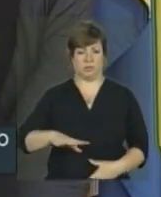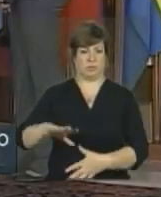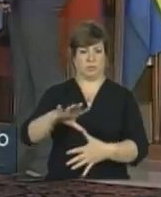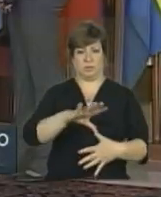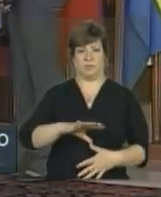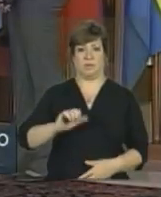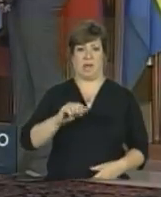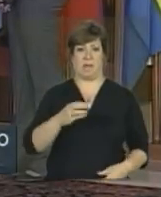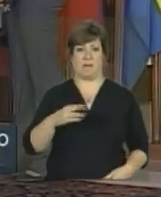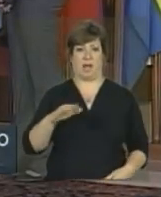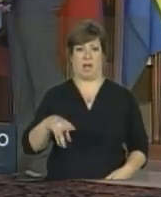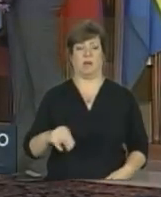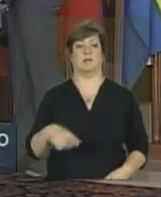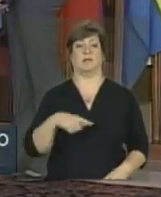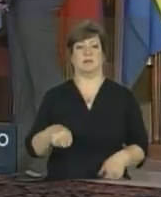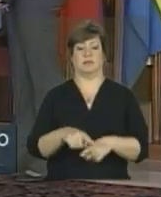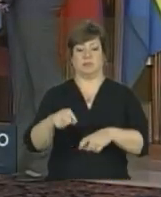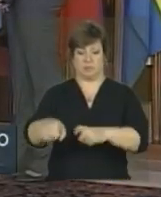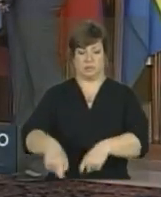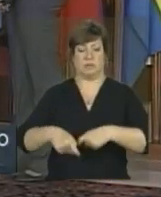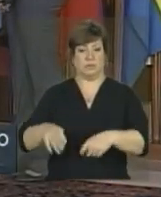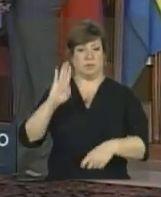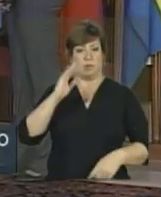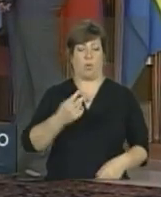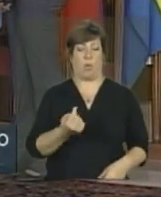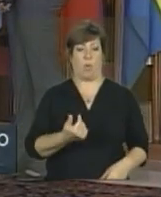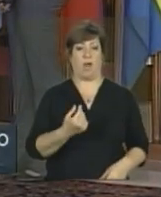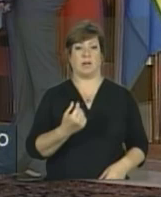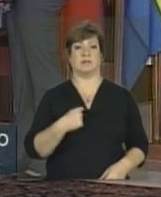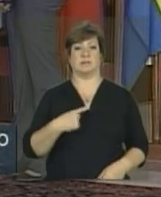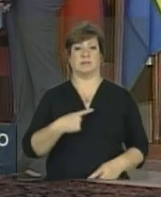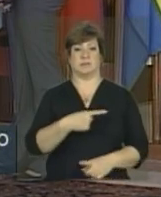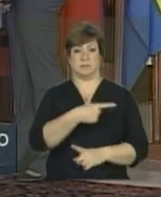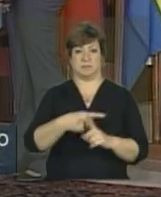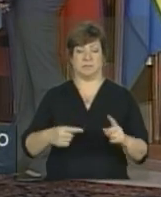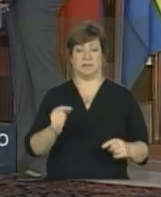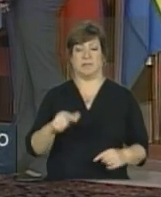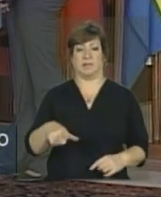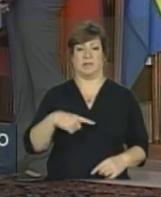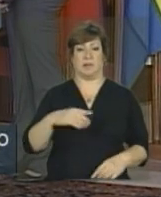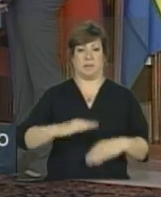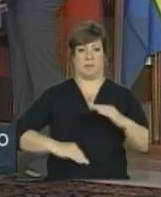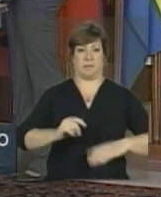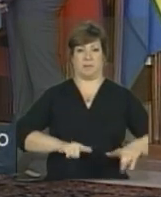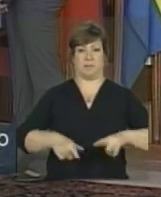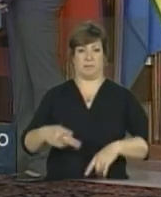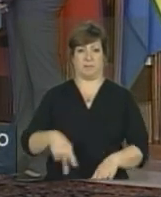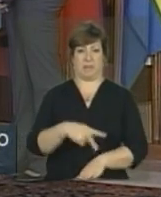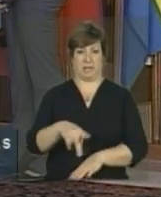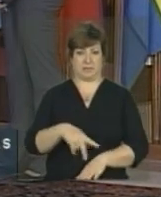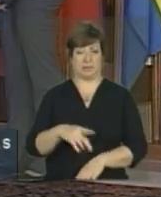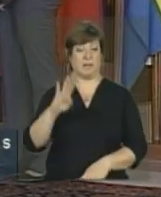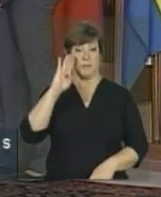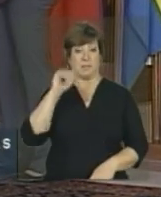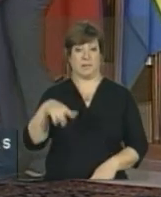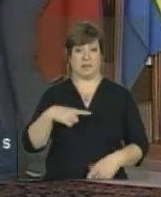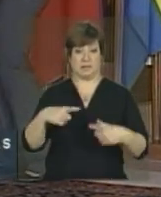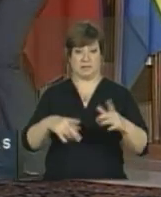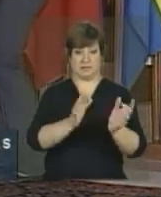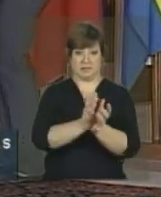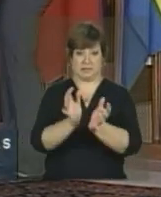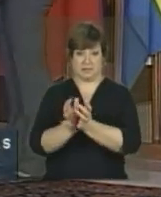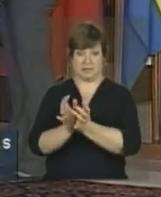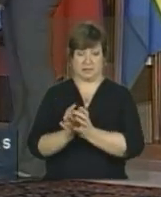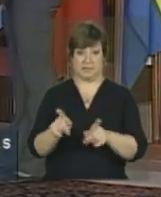quase 2/3 da mão de obra do país. Os principais setores na composição